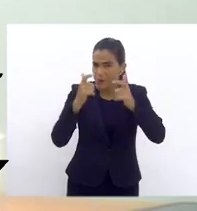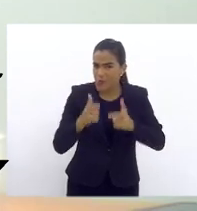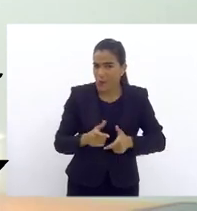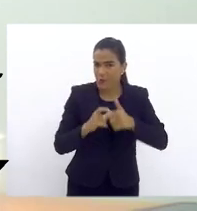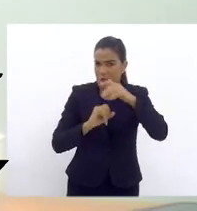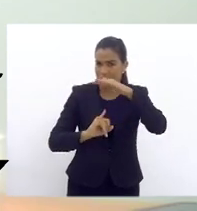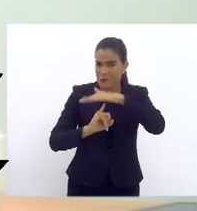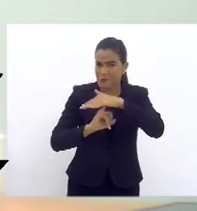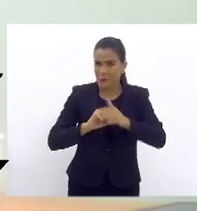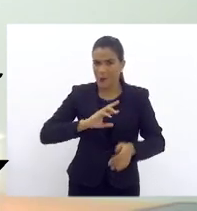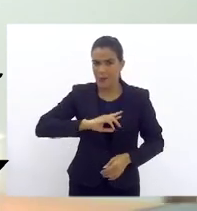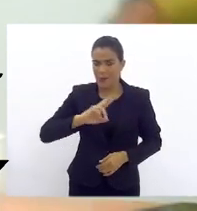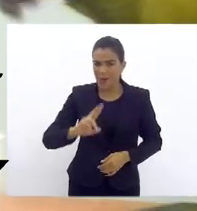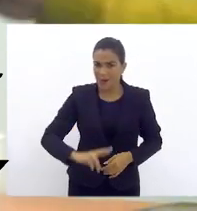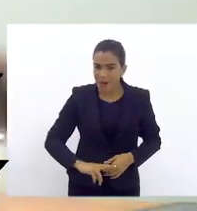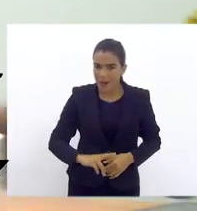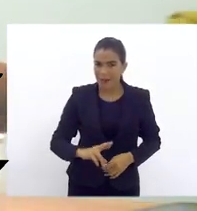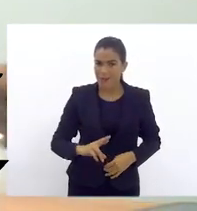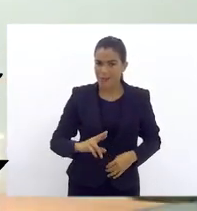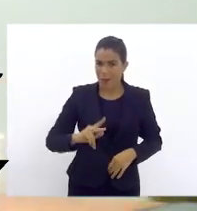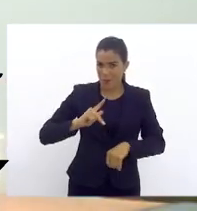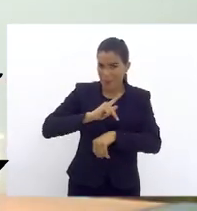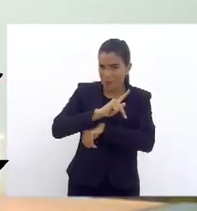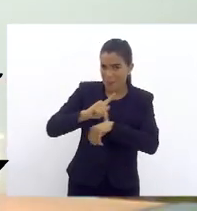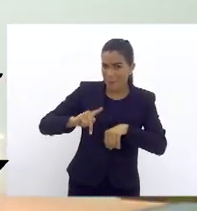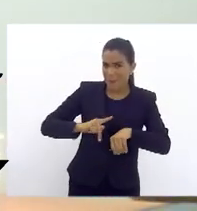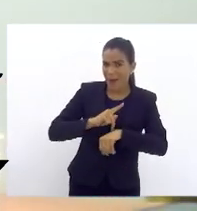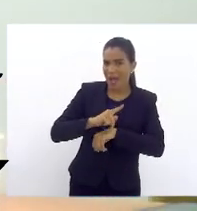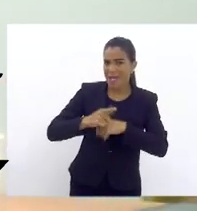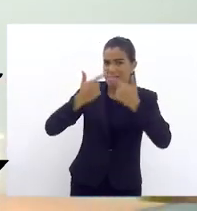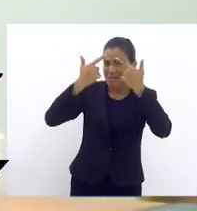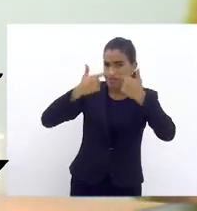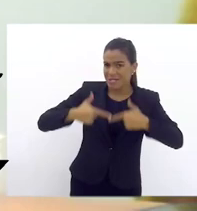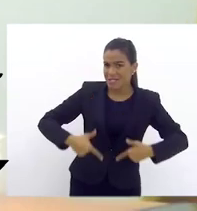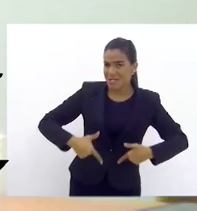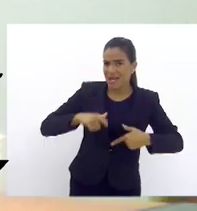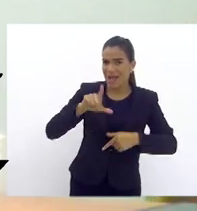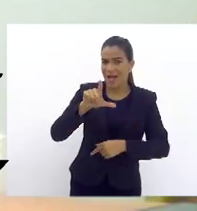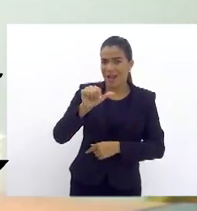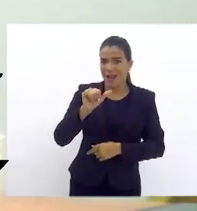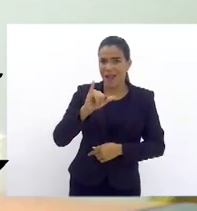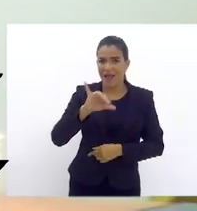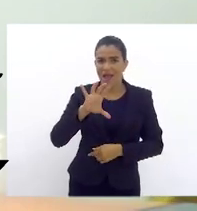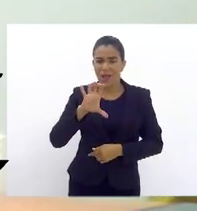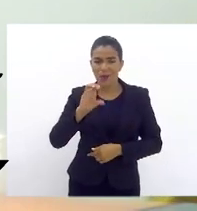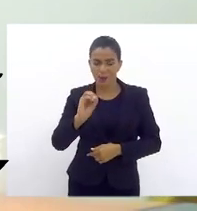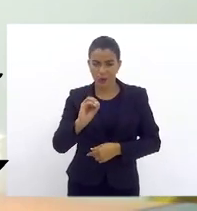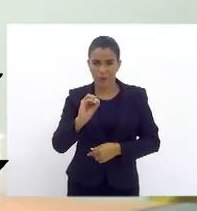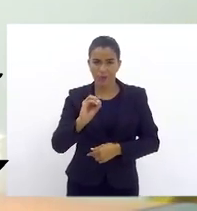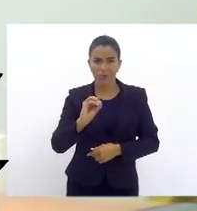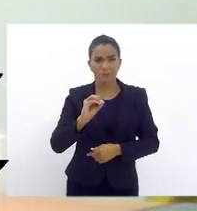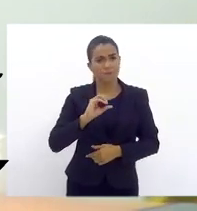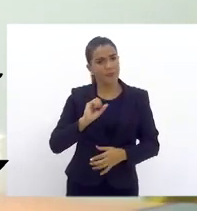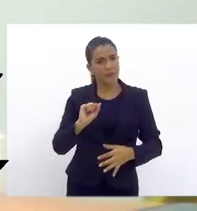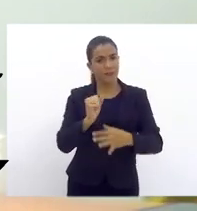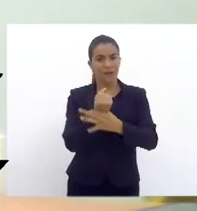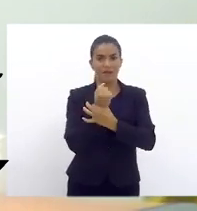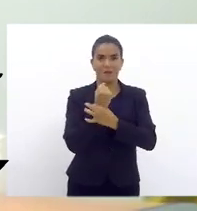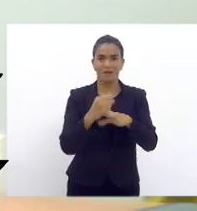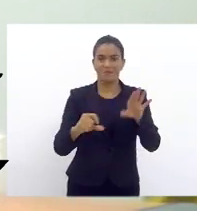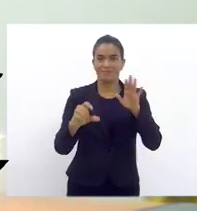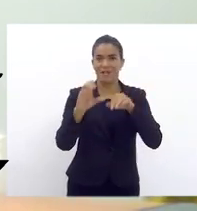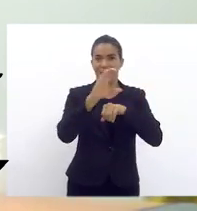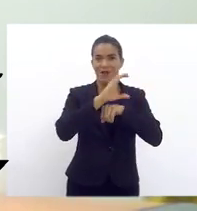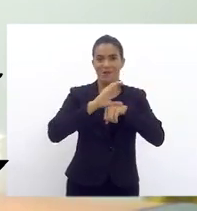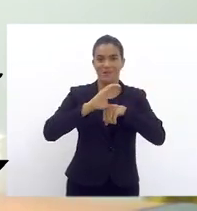religiosa num país laico mas que você tem a liberdade religiosa garantida pela